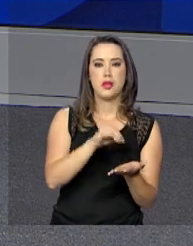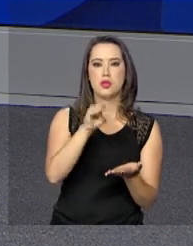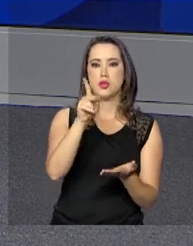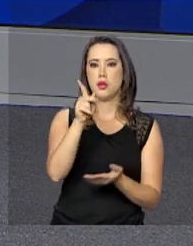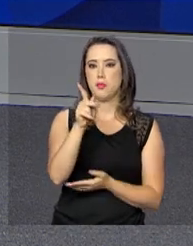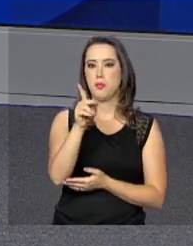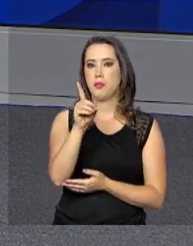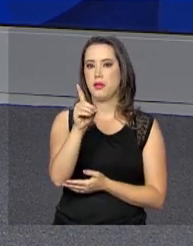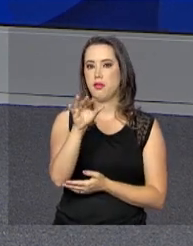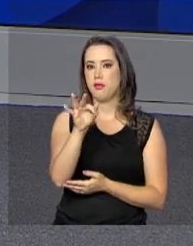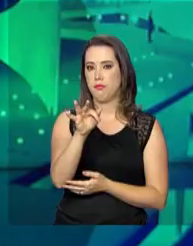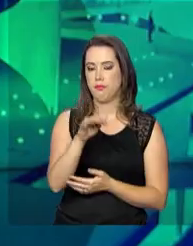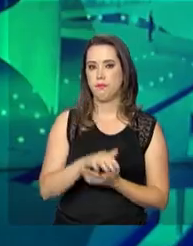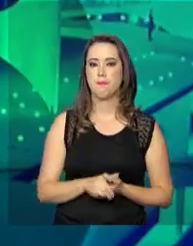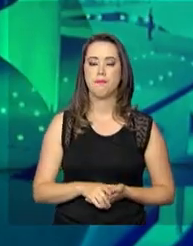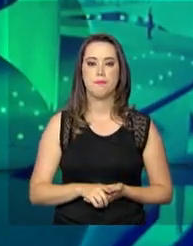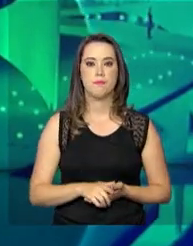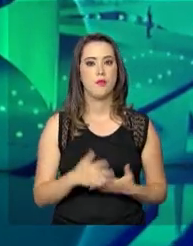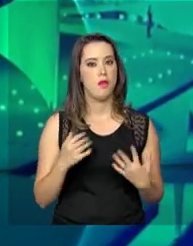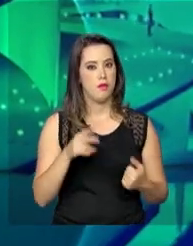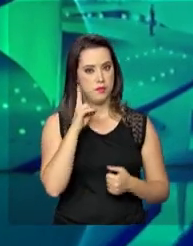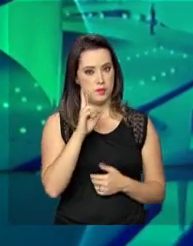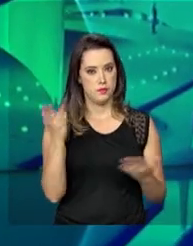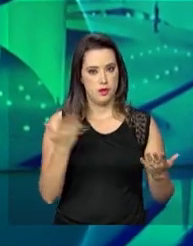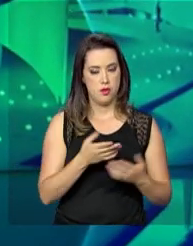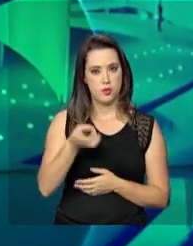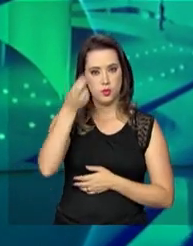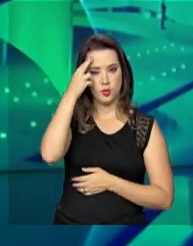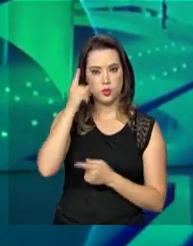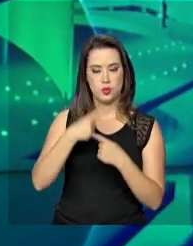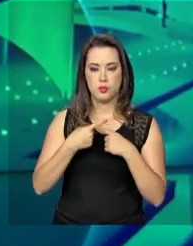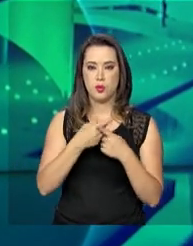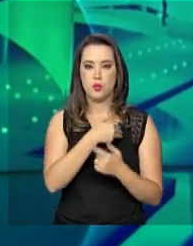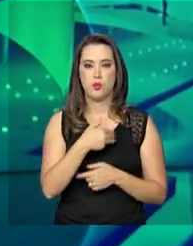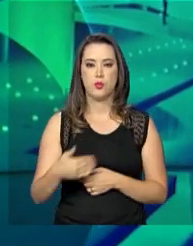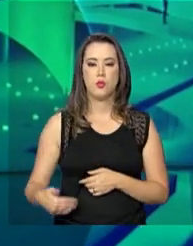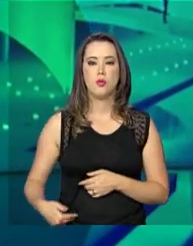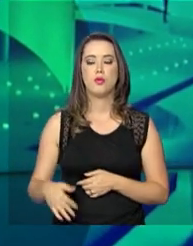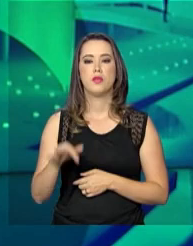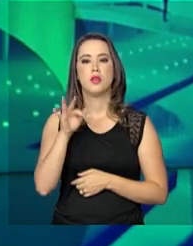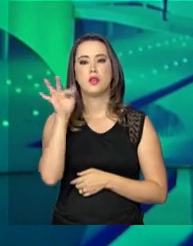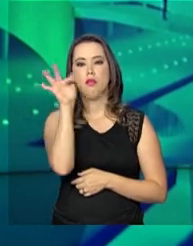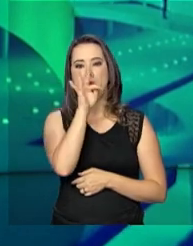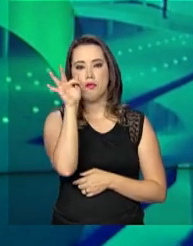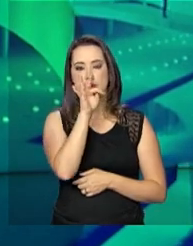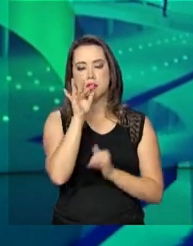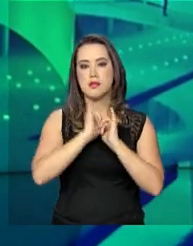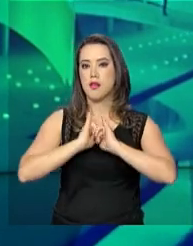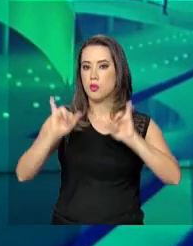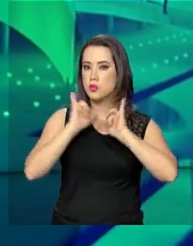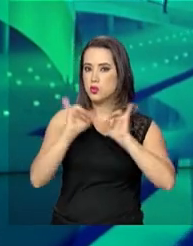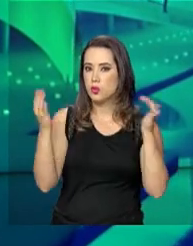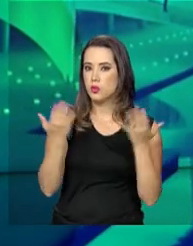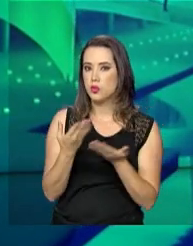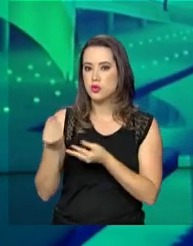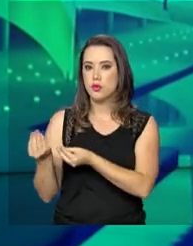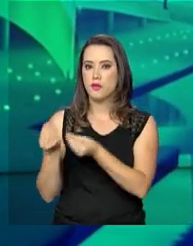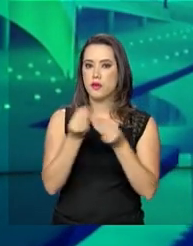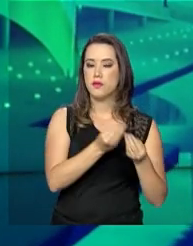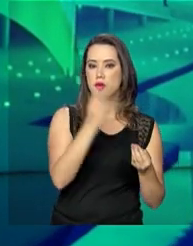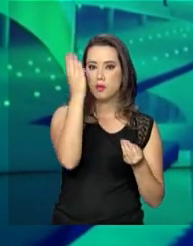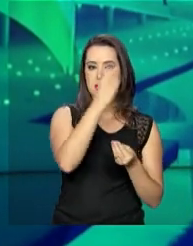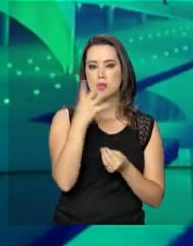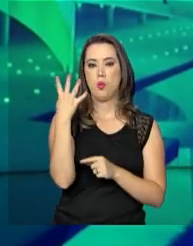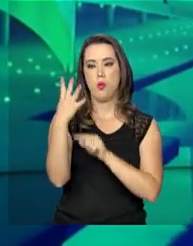arquivos pdf e agora vamos falar de cultura porque o governo da frança anunciou hoje que vai enviar ao brasil quatro